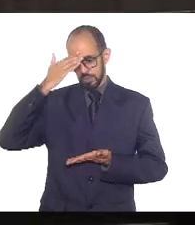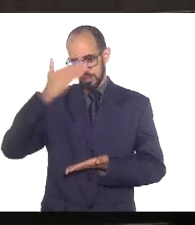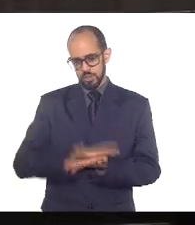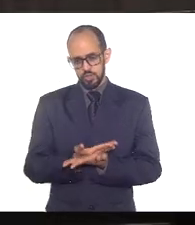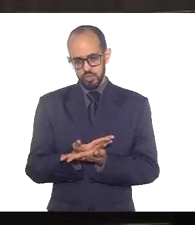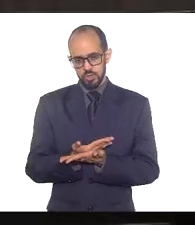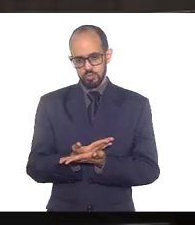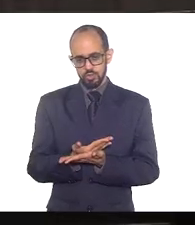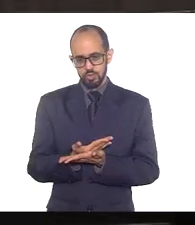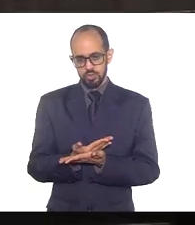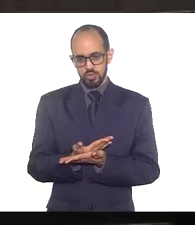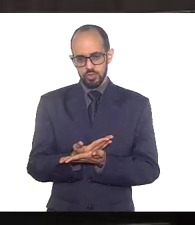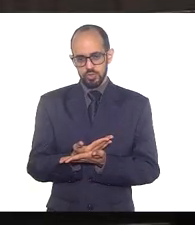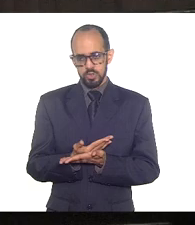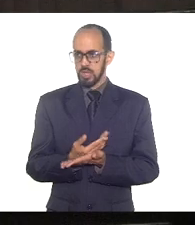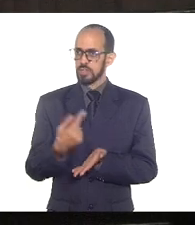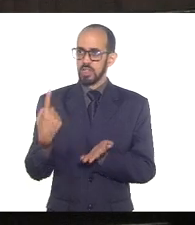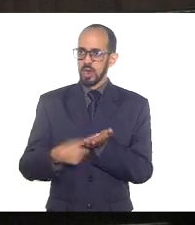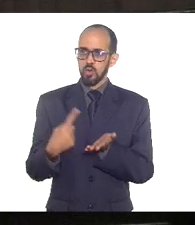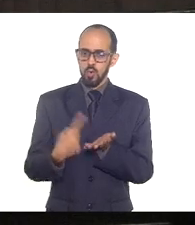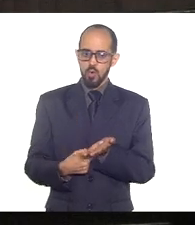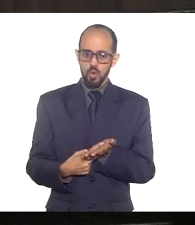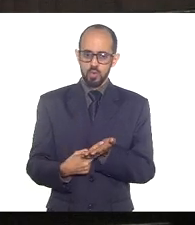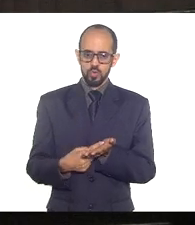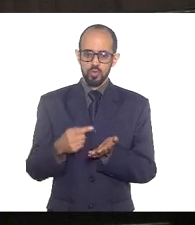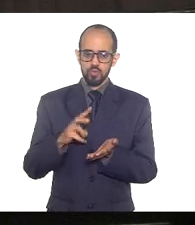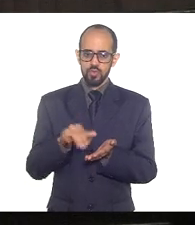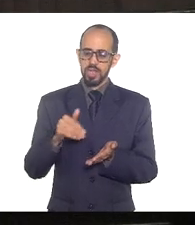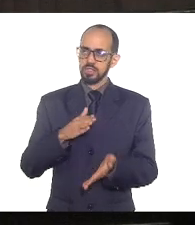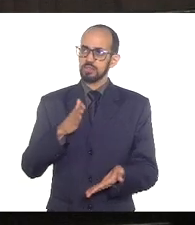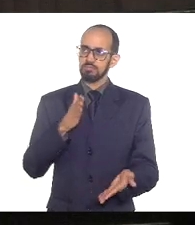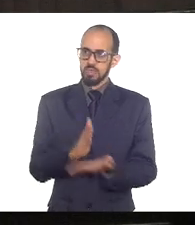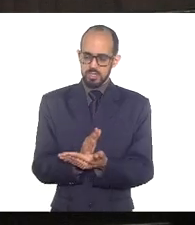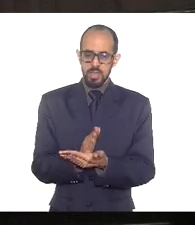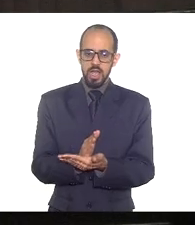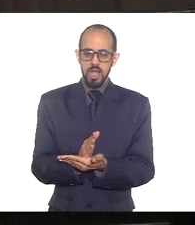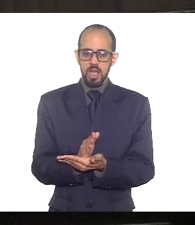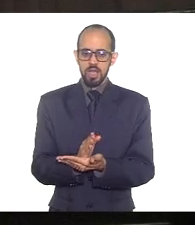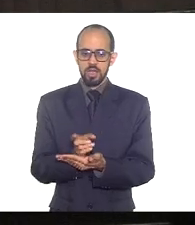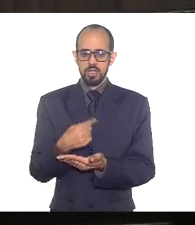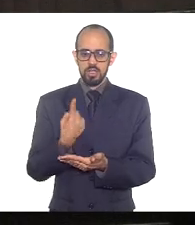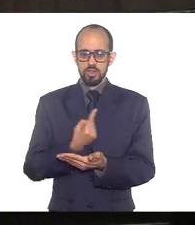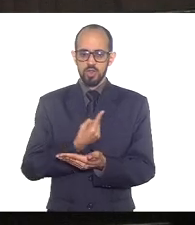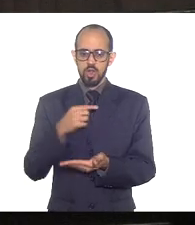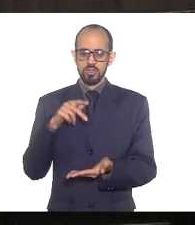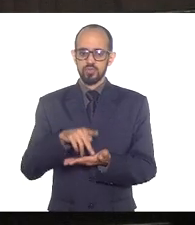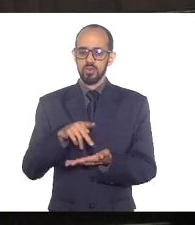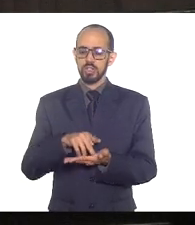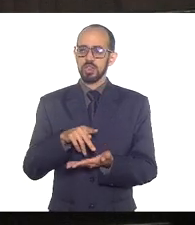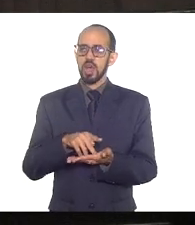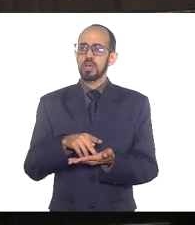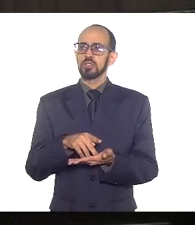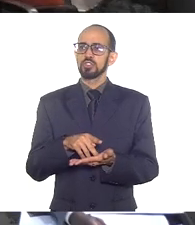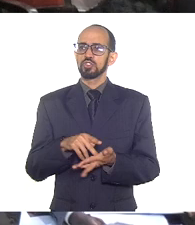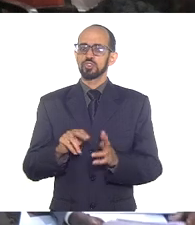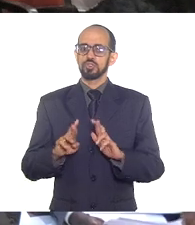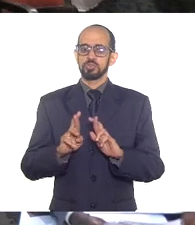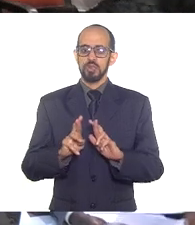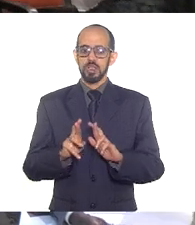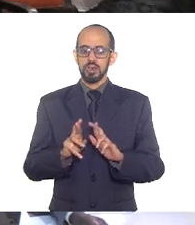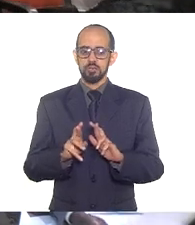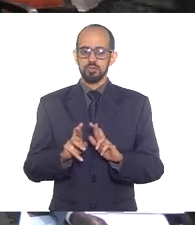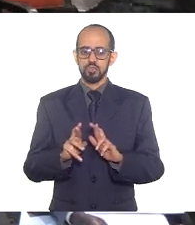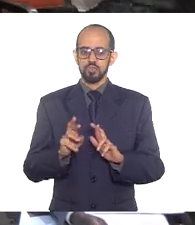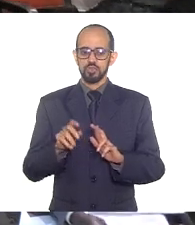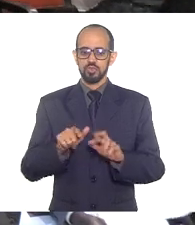entre que esse acordo nem vai ser cumprido e a gente espera que D e os trabalhadores